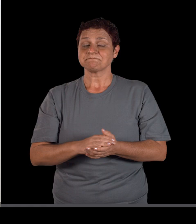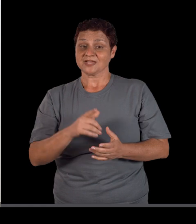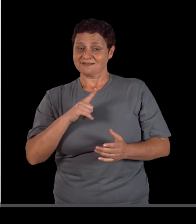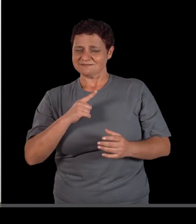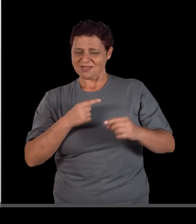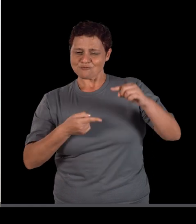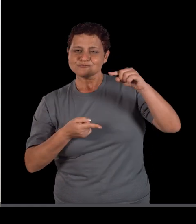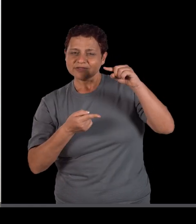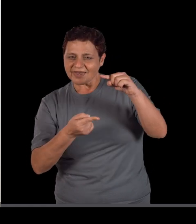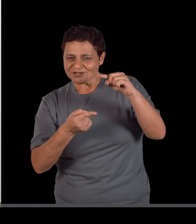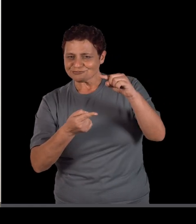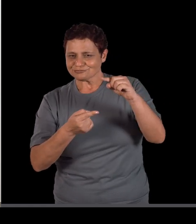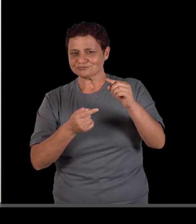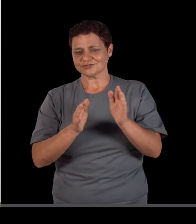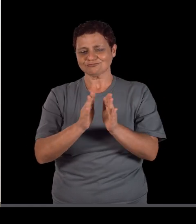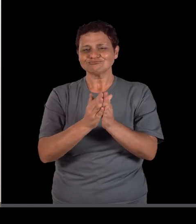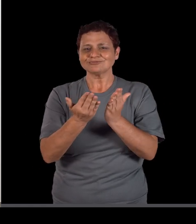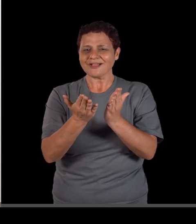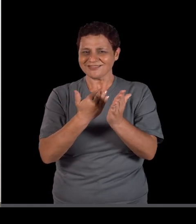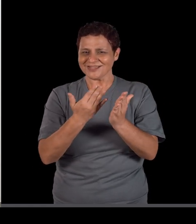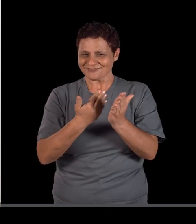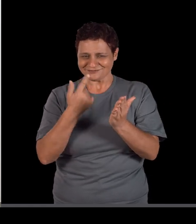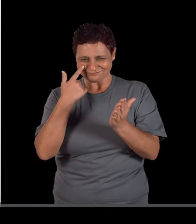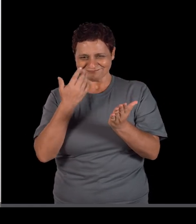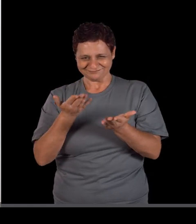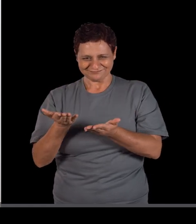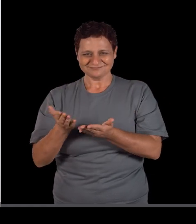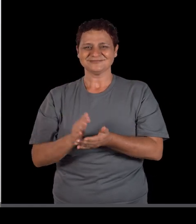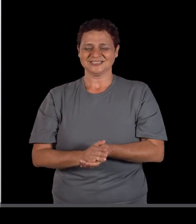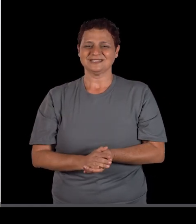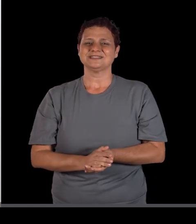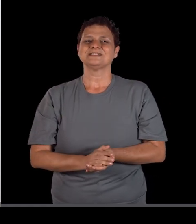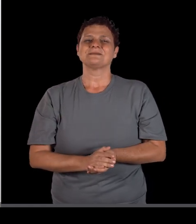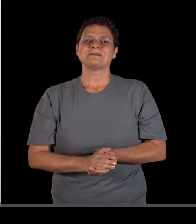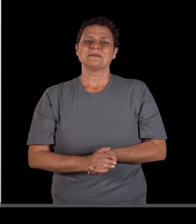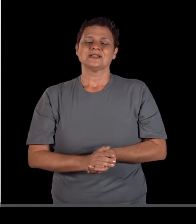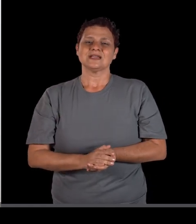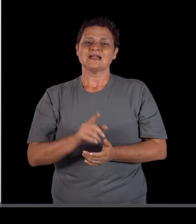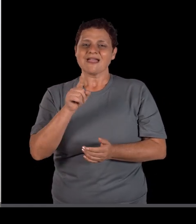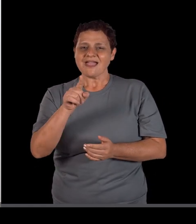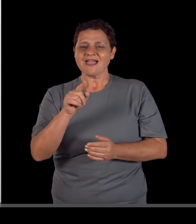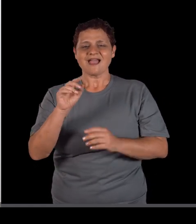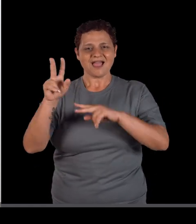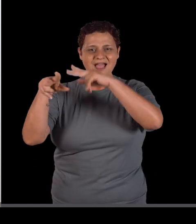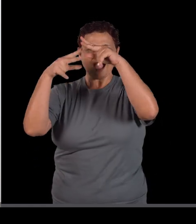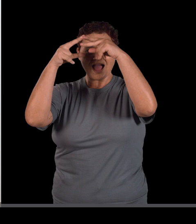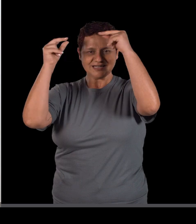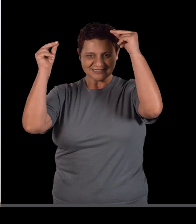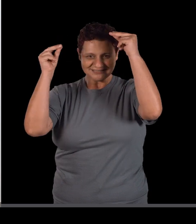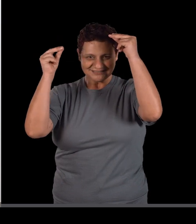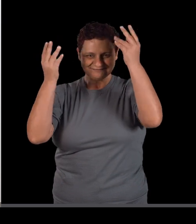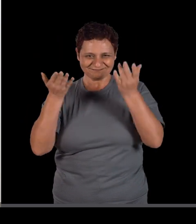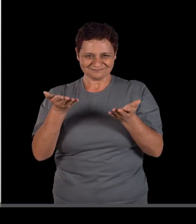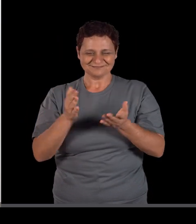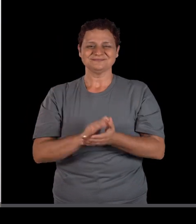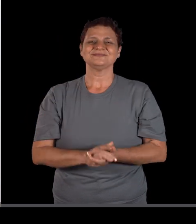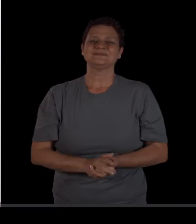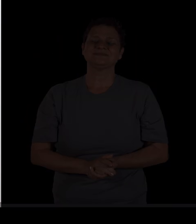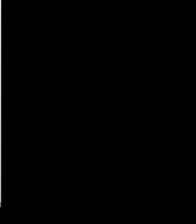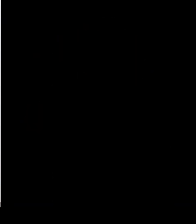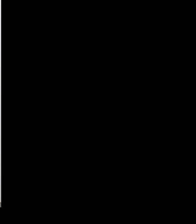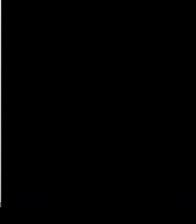para vocês um trechinho dessa edição de Alice no País das